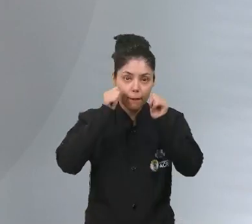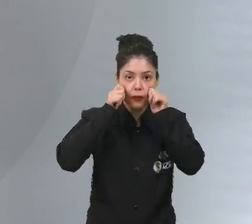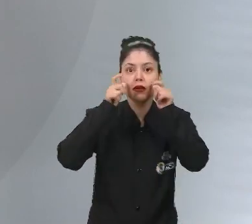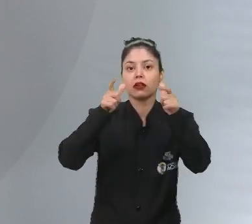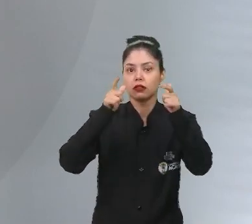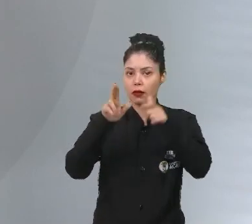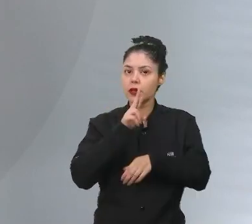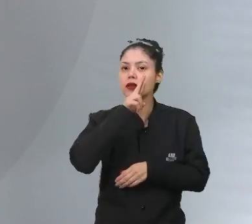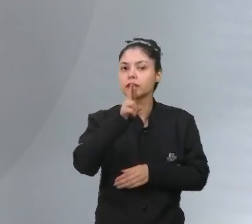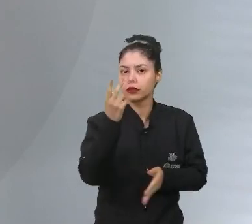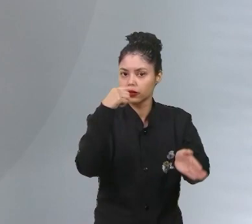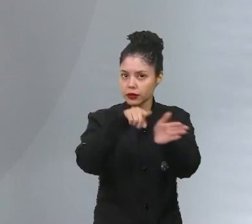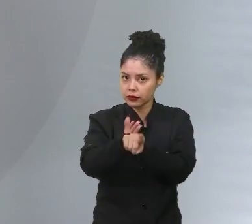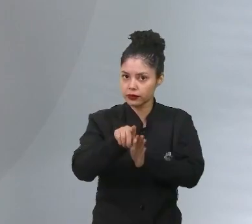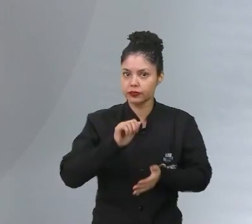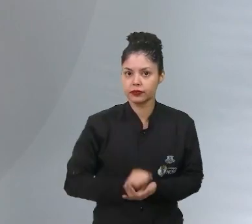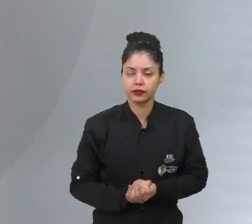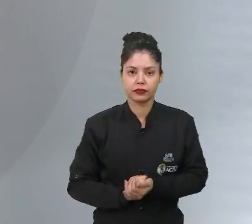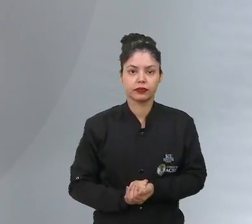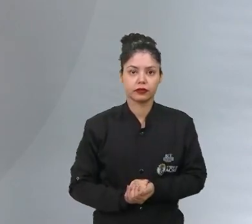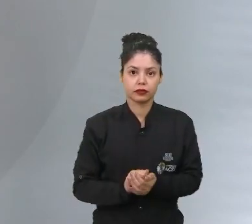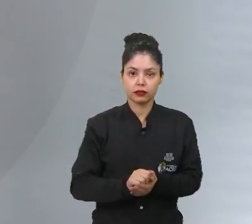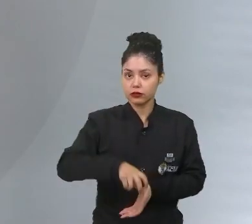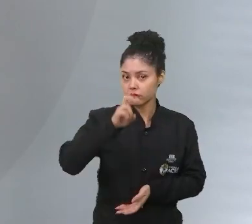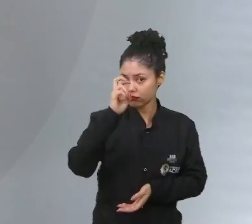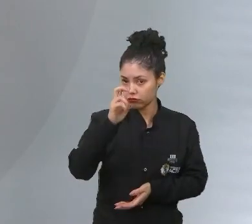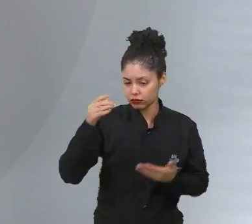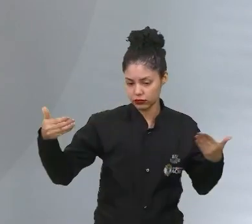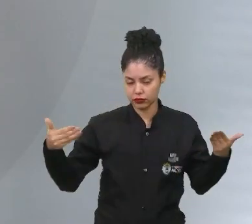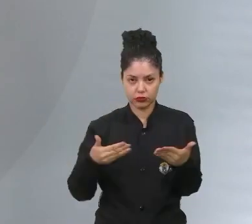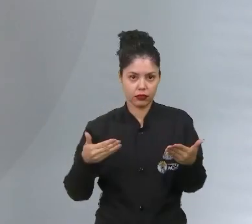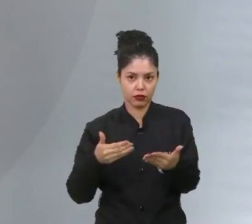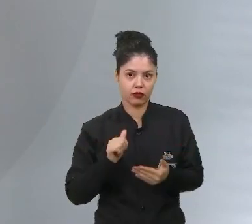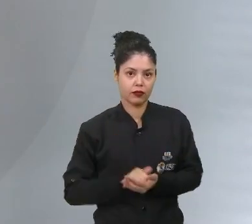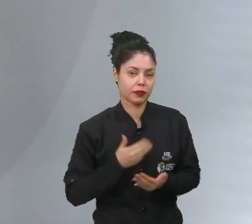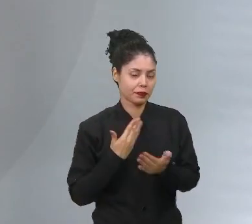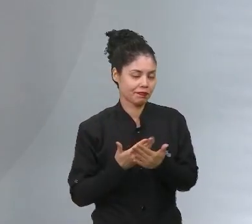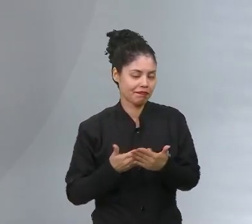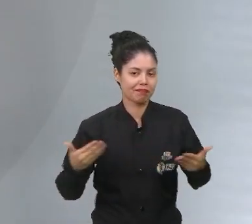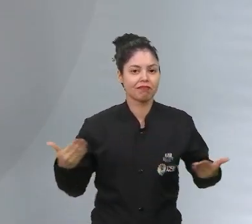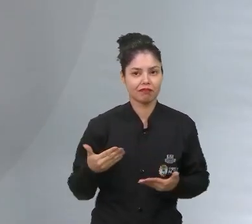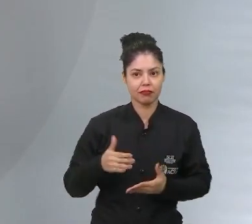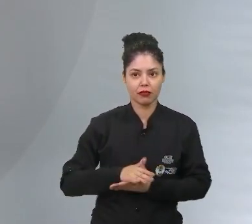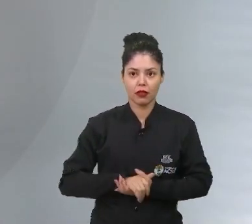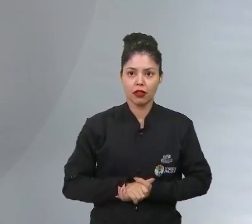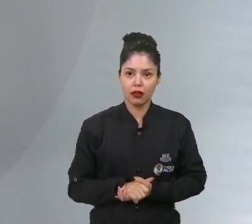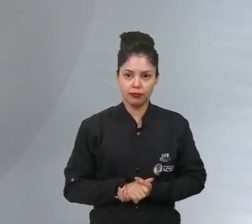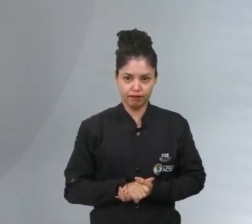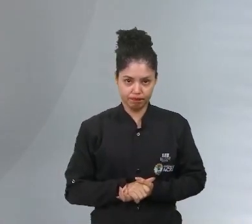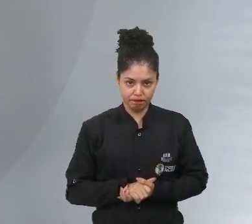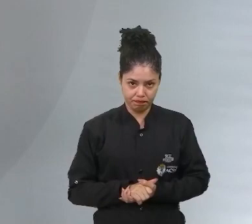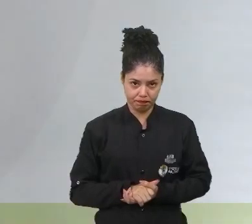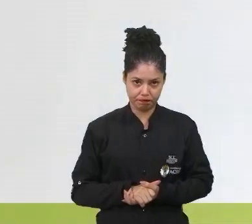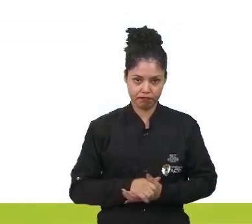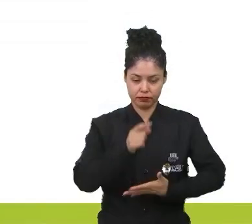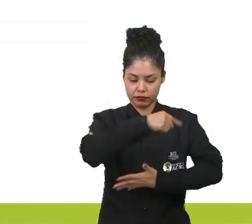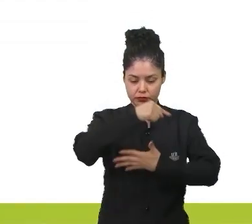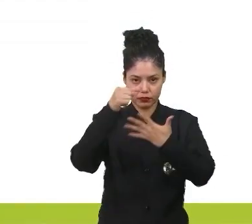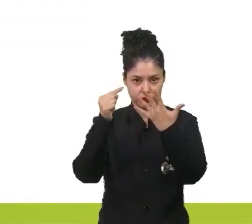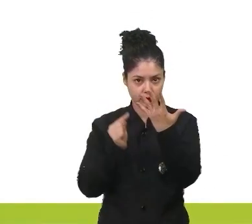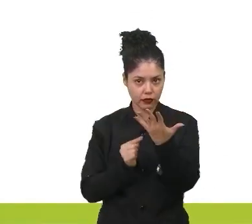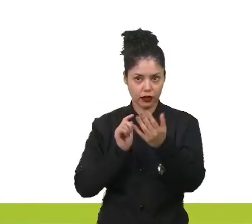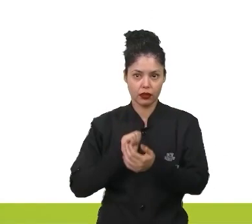para responder essas questões. Vamos ao top 5 para vocês entenderem a importância da aula de hoje. No top 5 a gente